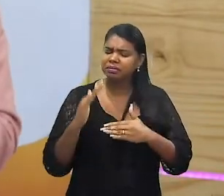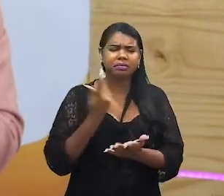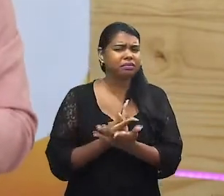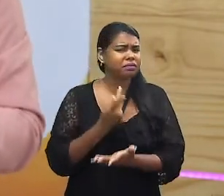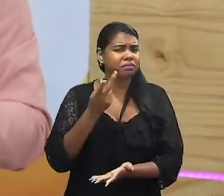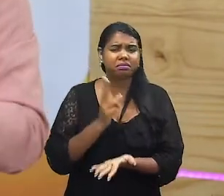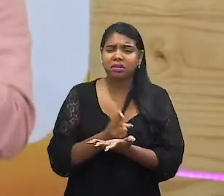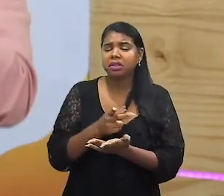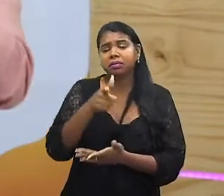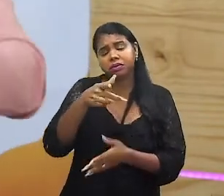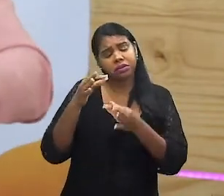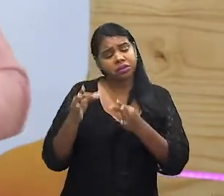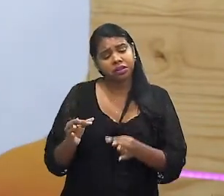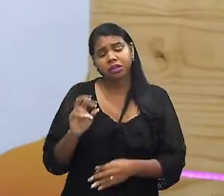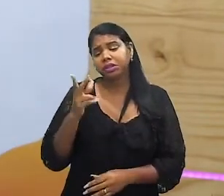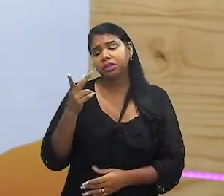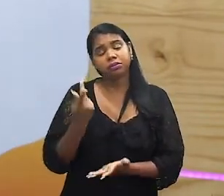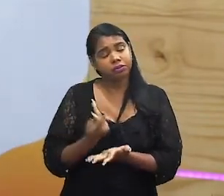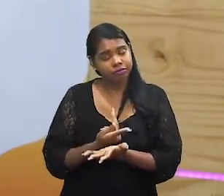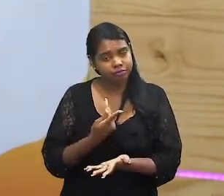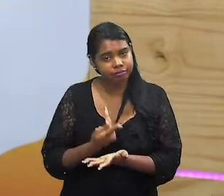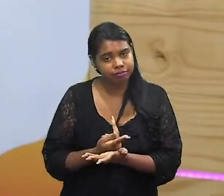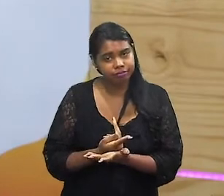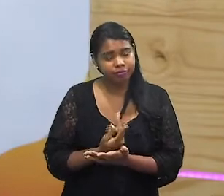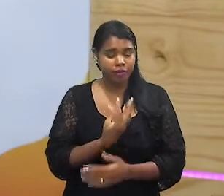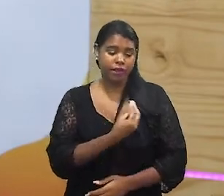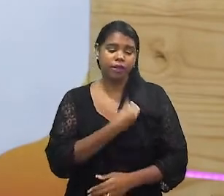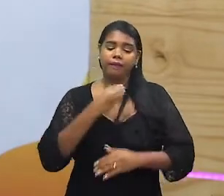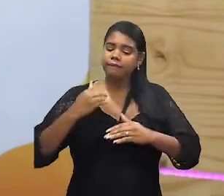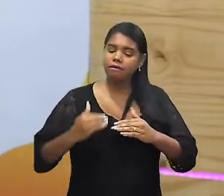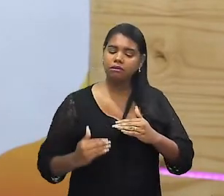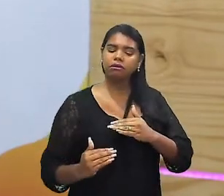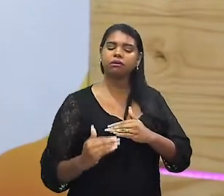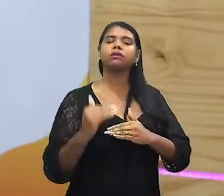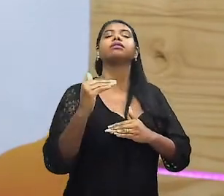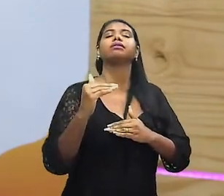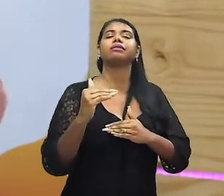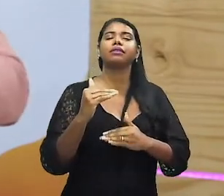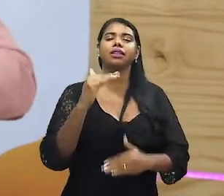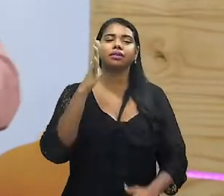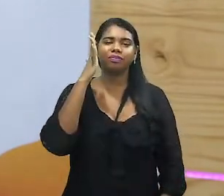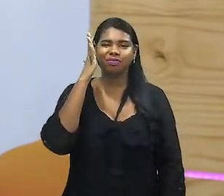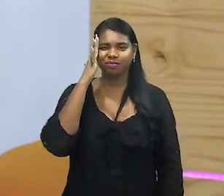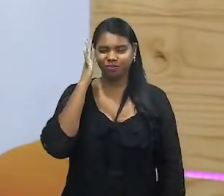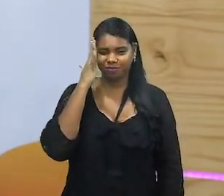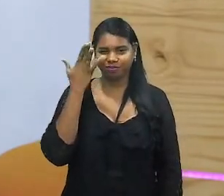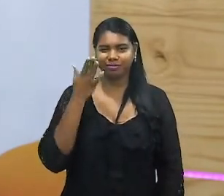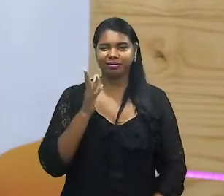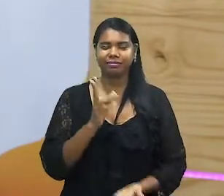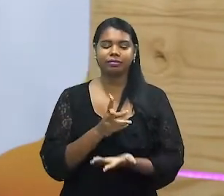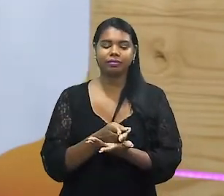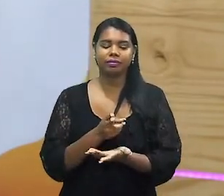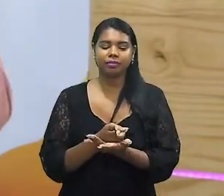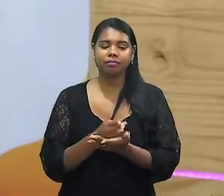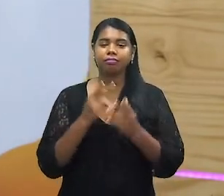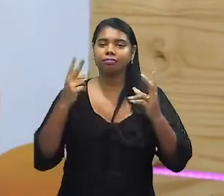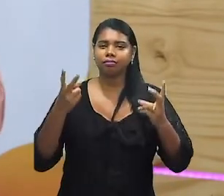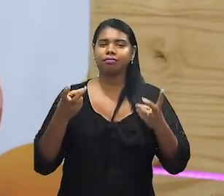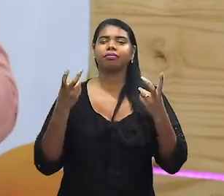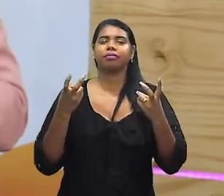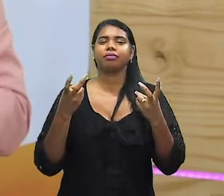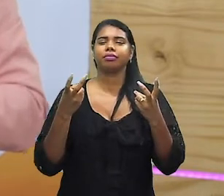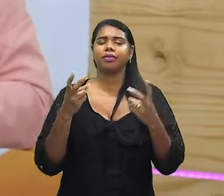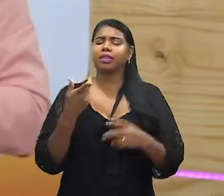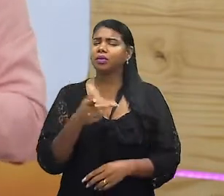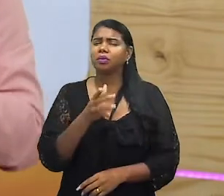vai acertar, nem sempre você vai errar. Vida segue, tá certo? Sempre tenho essa perspectiva, que não